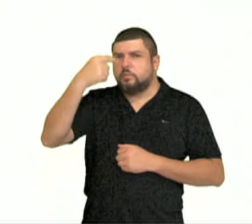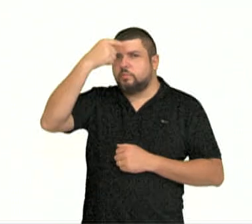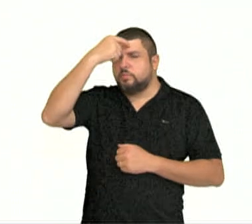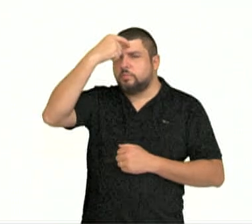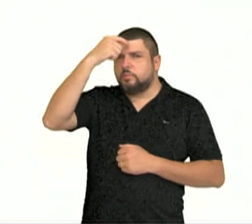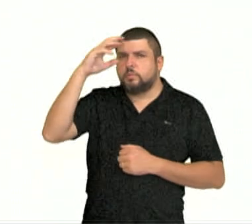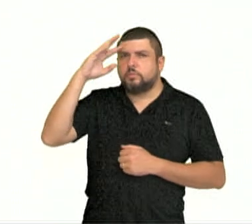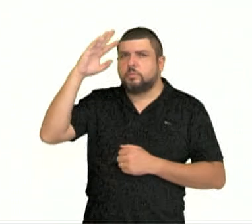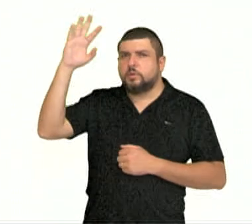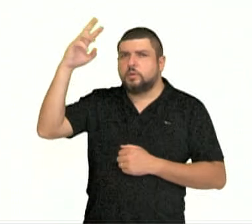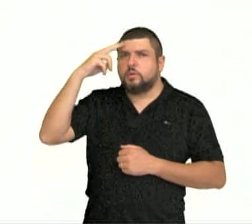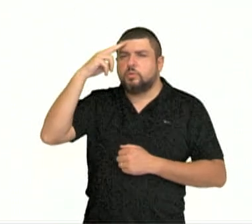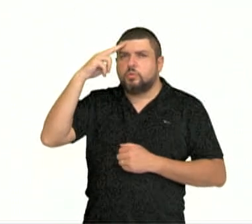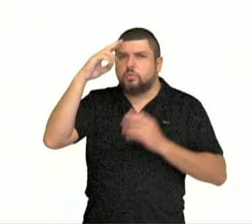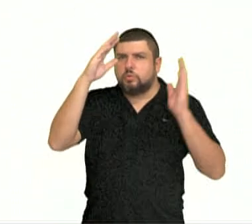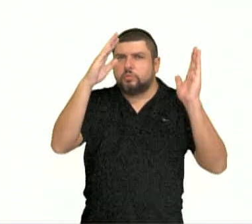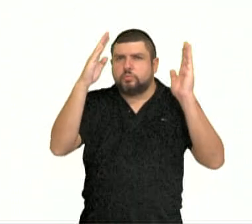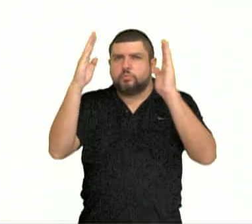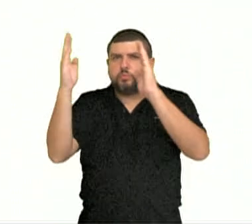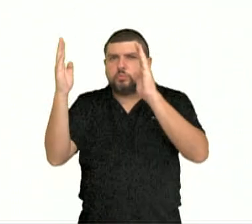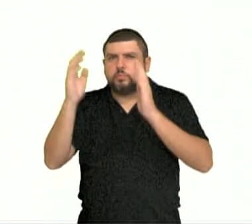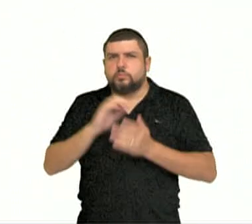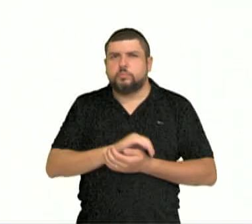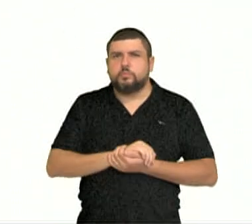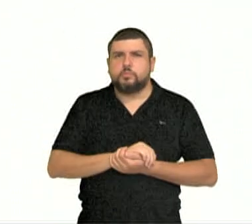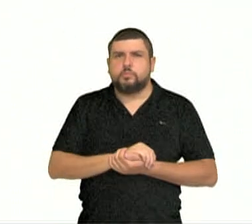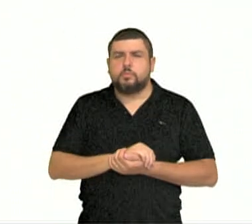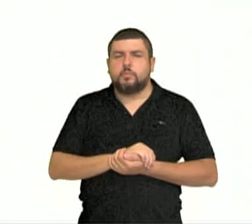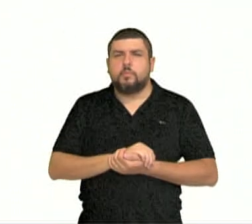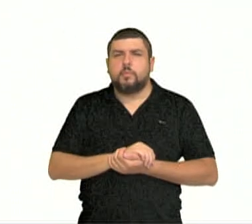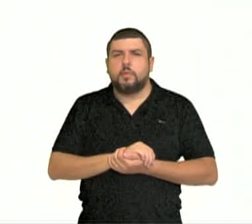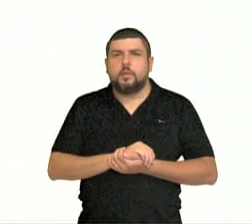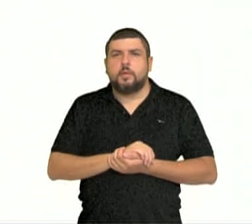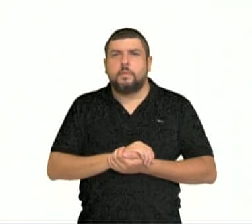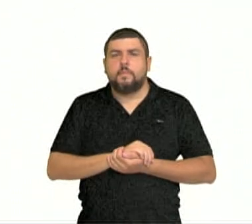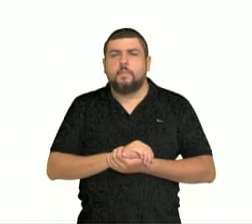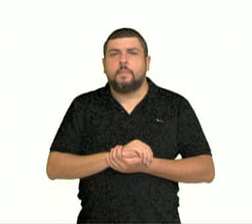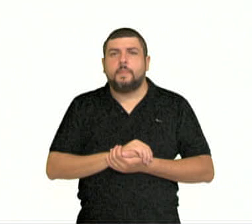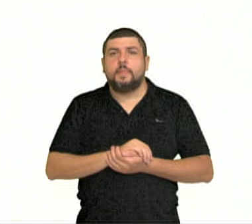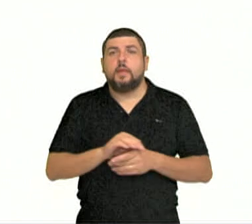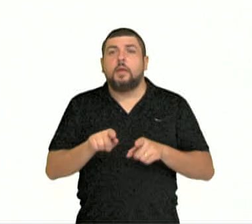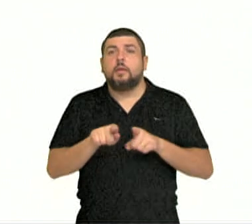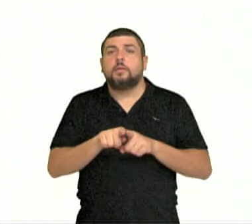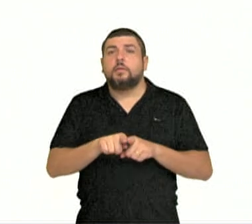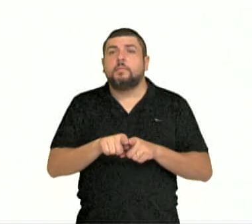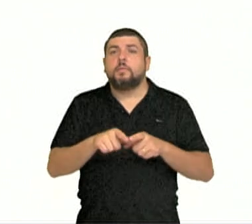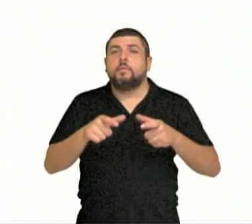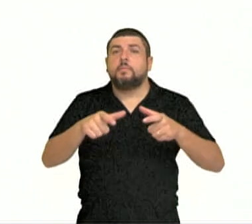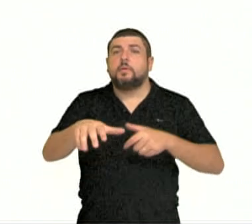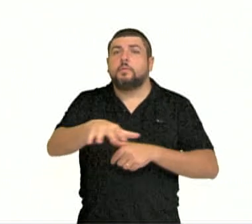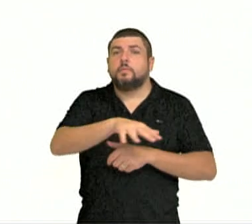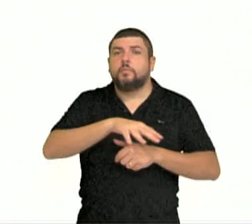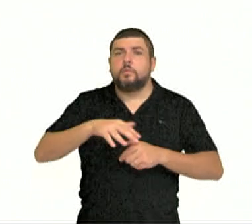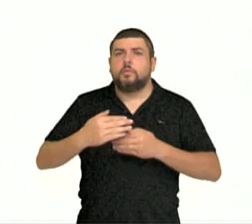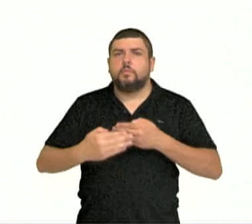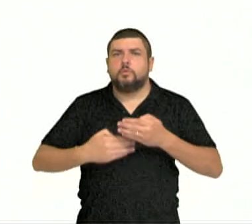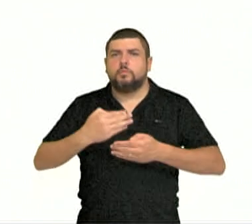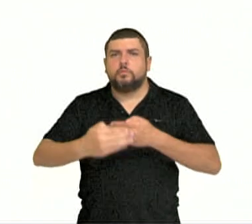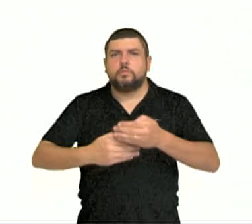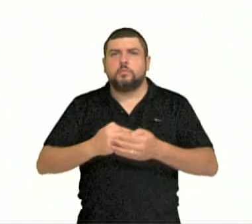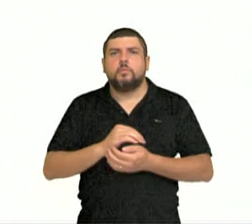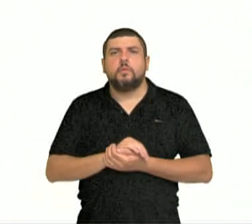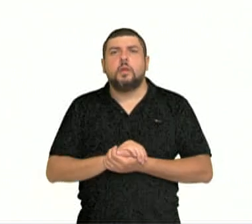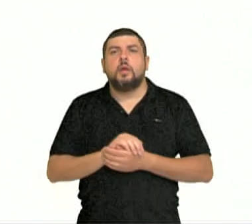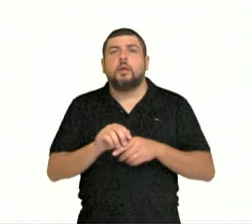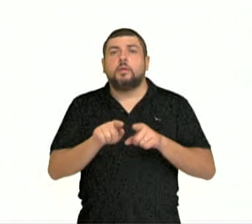Aos sonhos, enfim, à imaginação. O espaço, né, é importante, né, onde as cenas se desenvolvem, e a história é